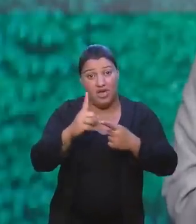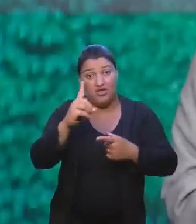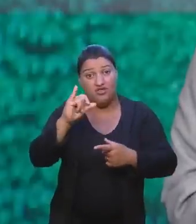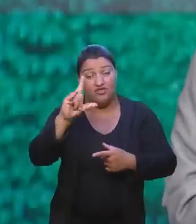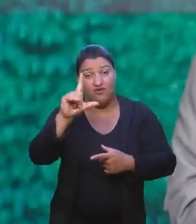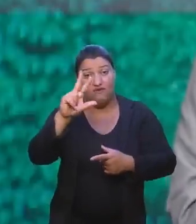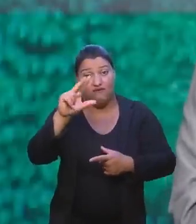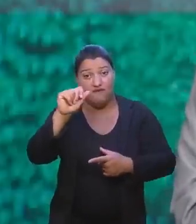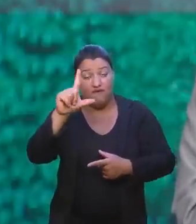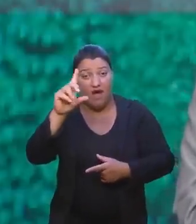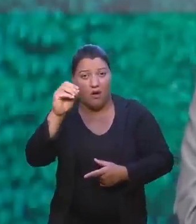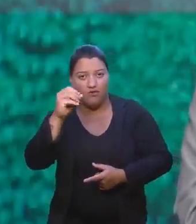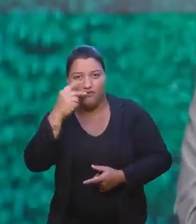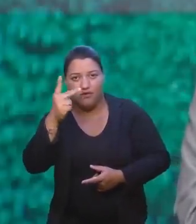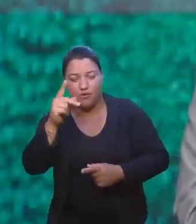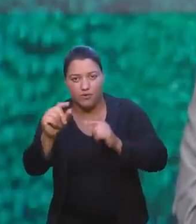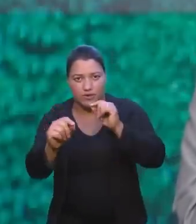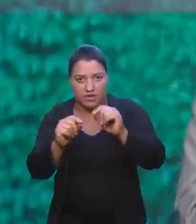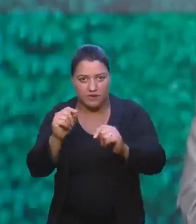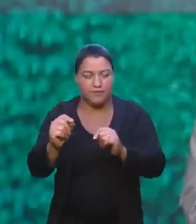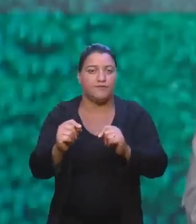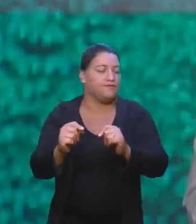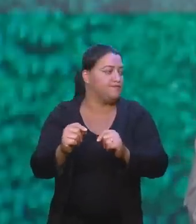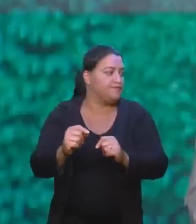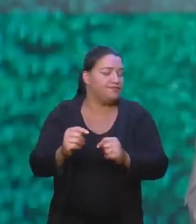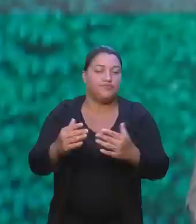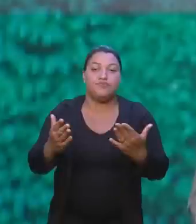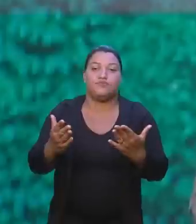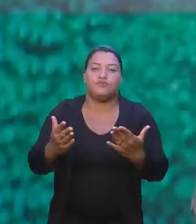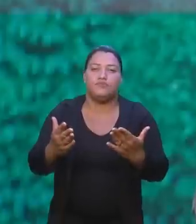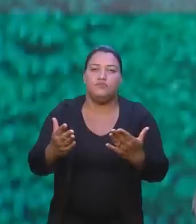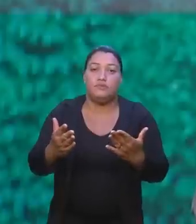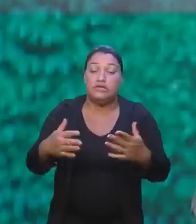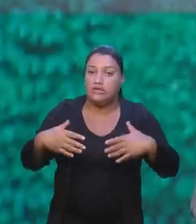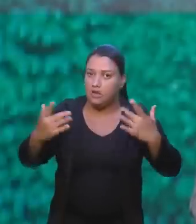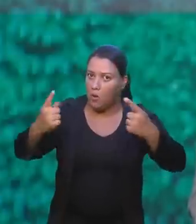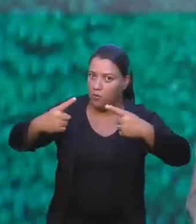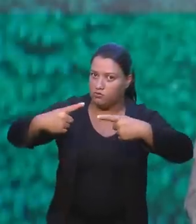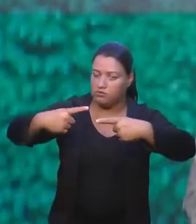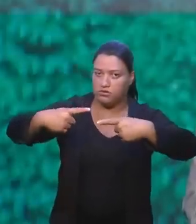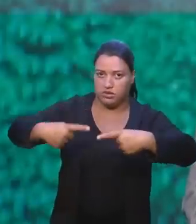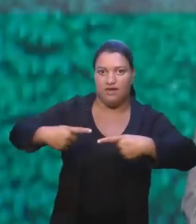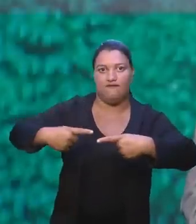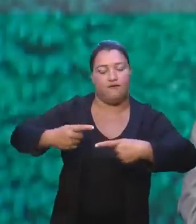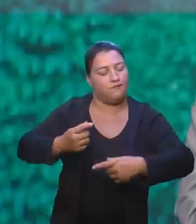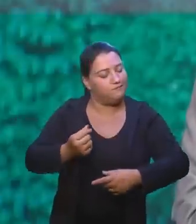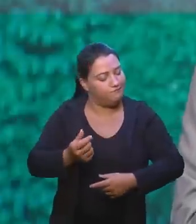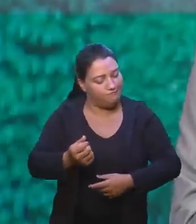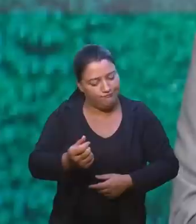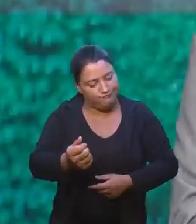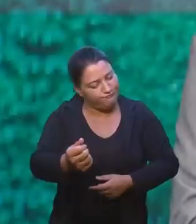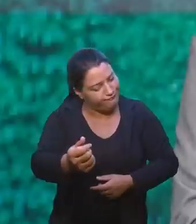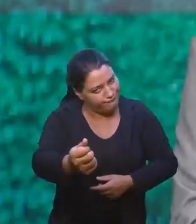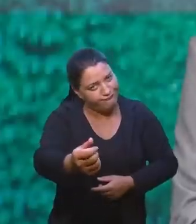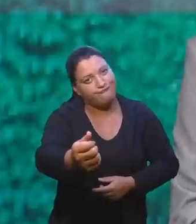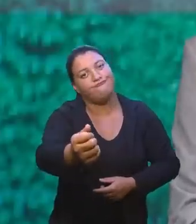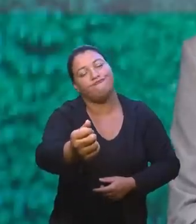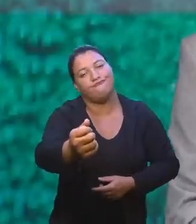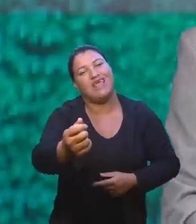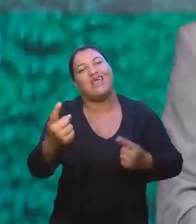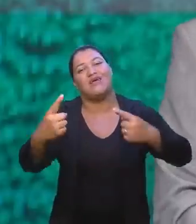agindo como obreiros do bem. É um desafio constante, é um